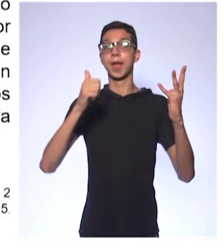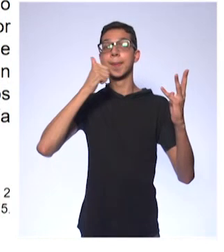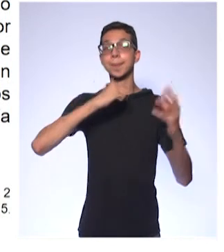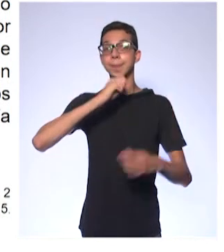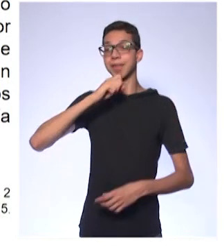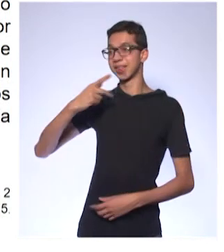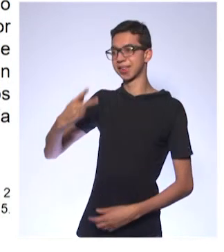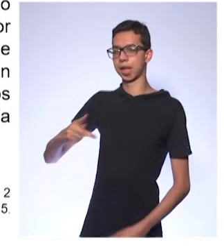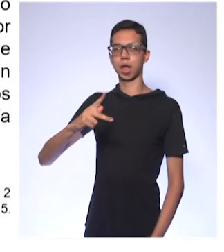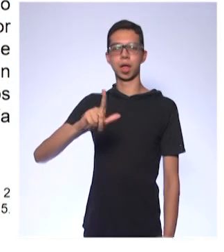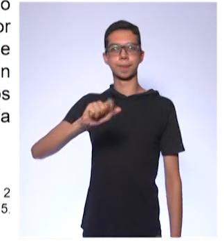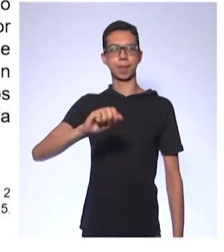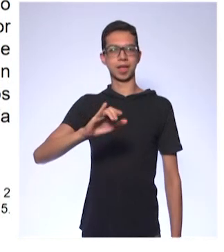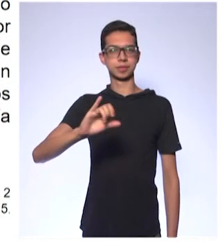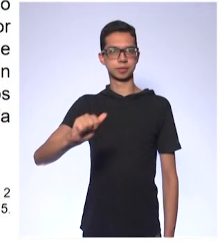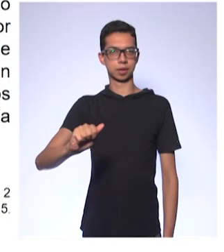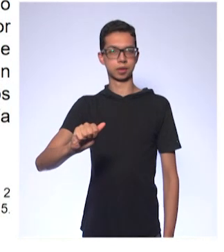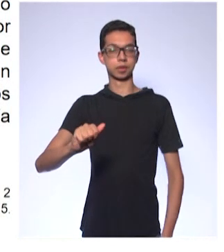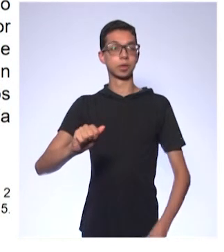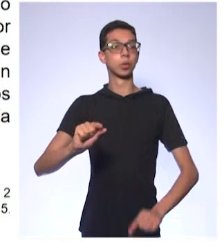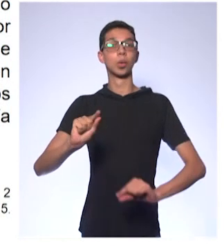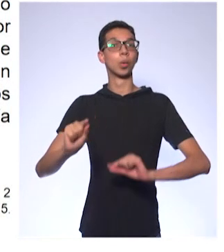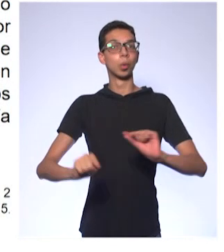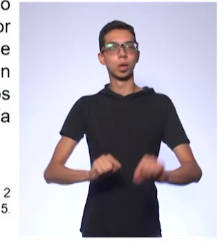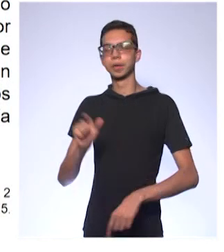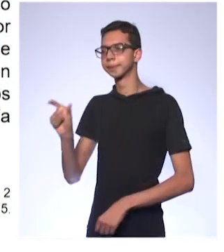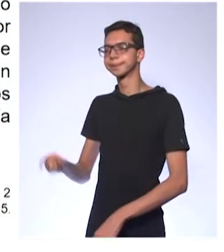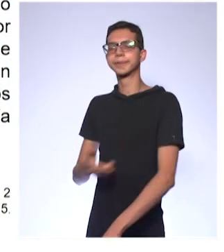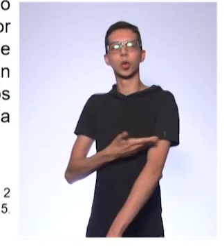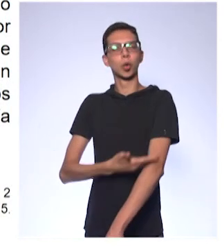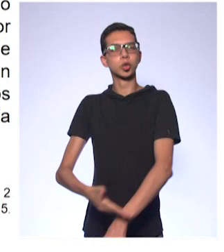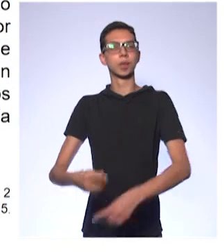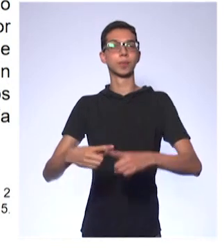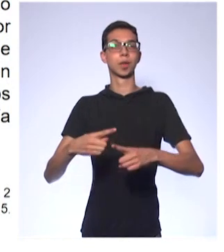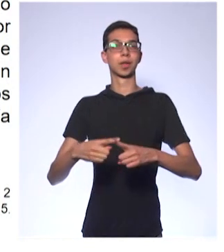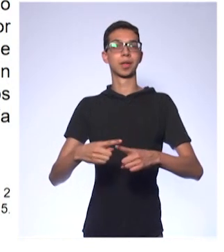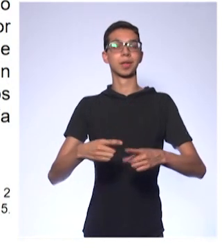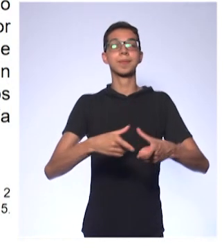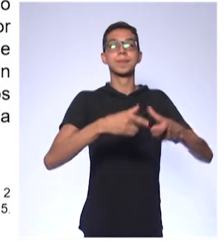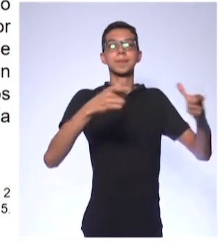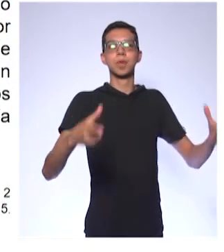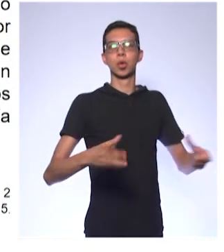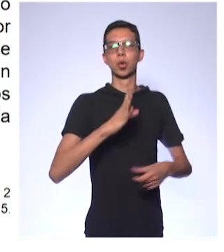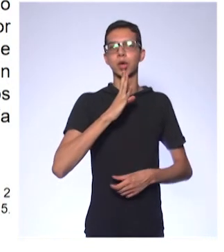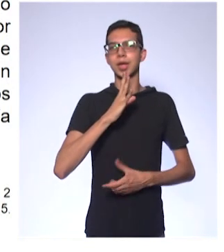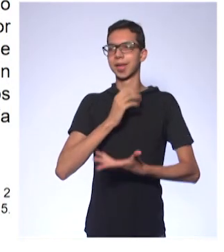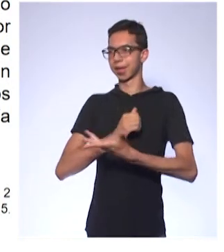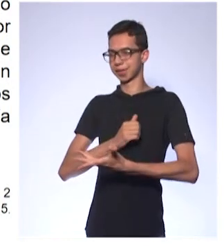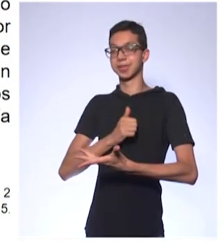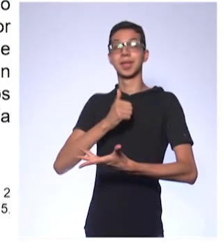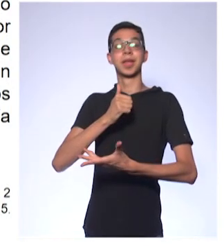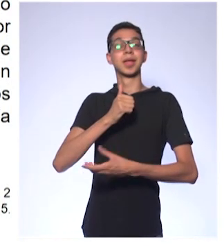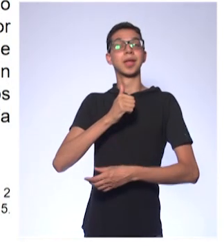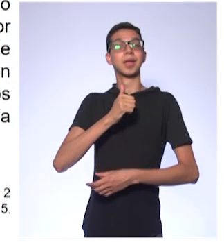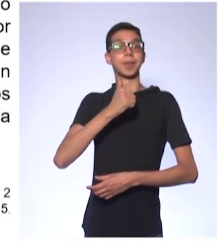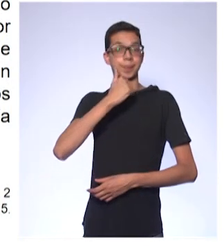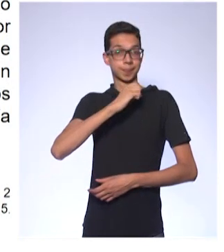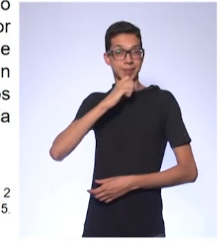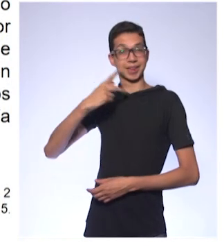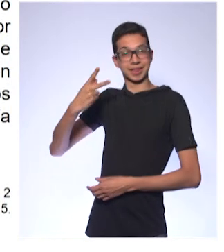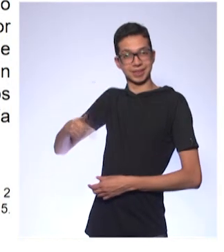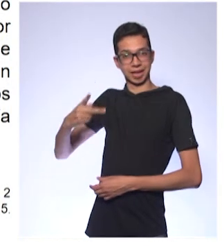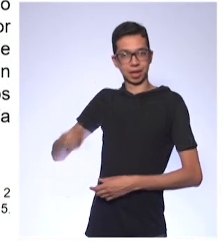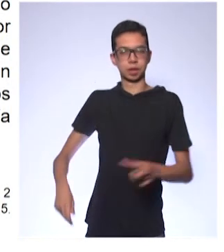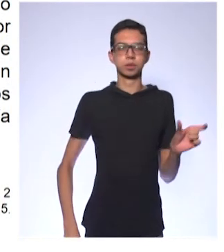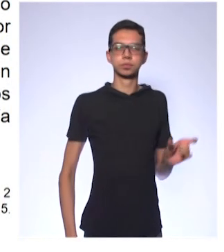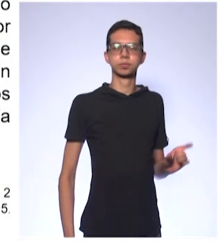né, ela tinha um costume, ela era muito conhecida por desvendar sonhos, né? E, na verdade, o filho dela